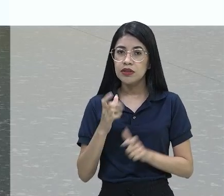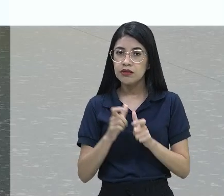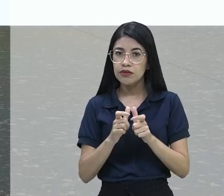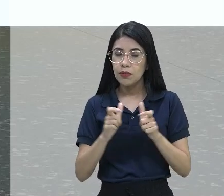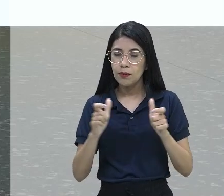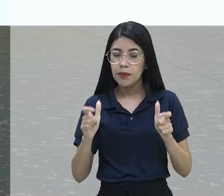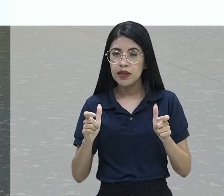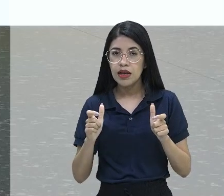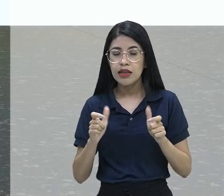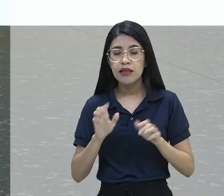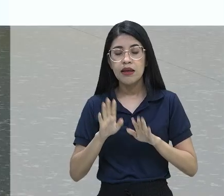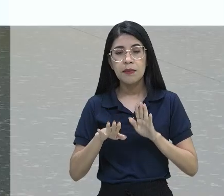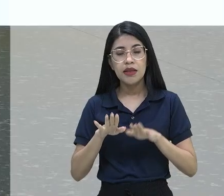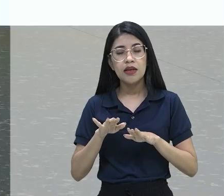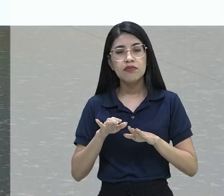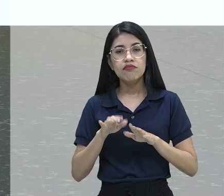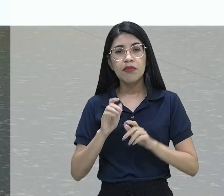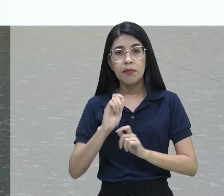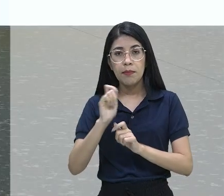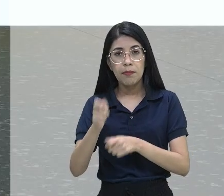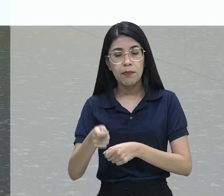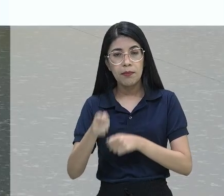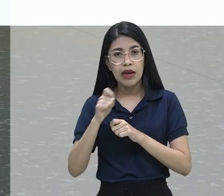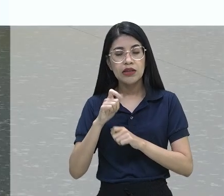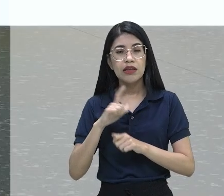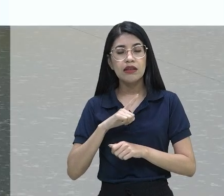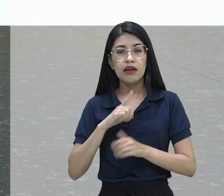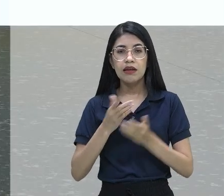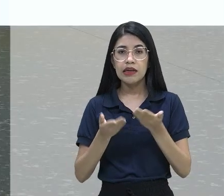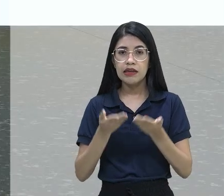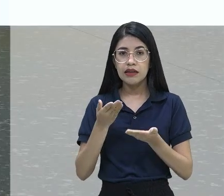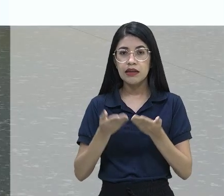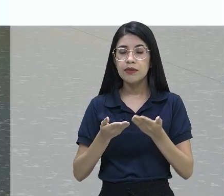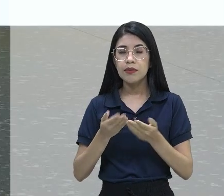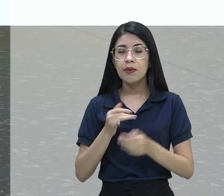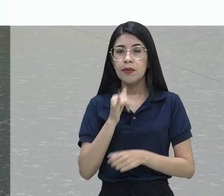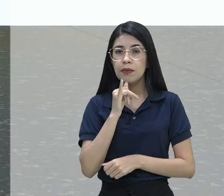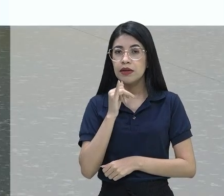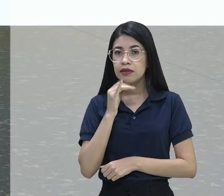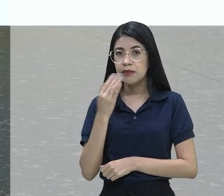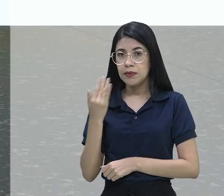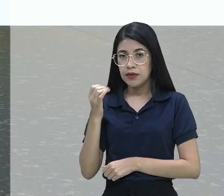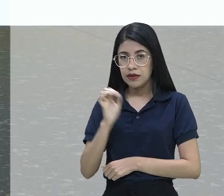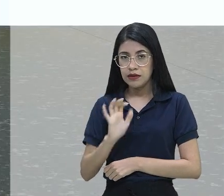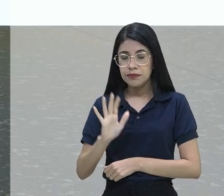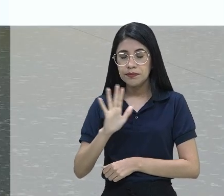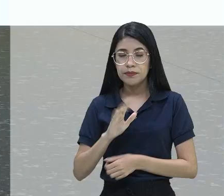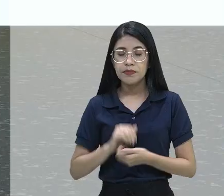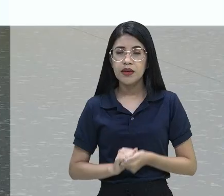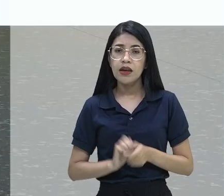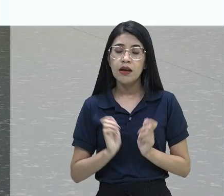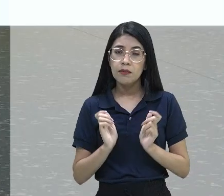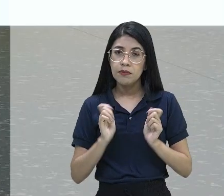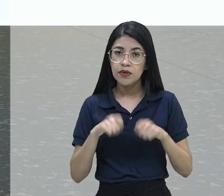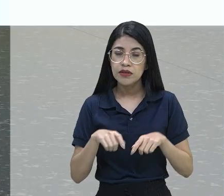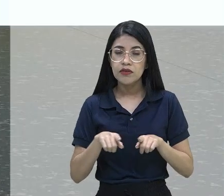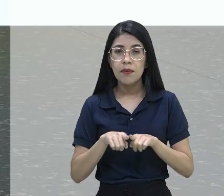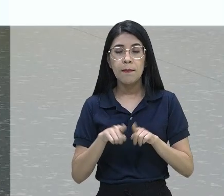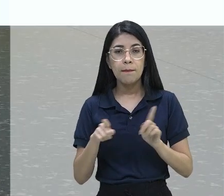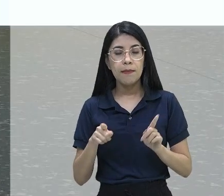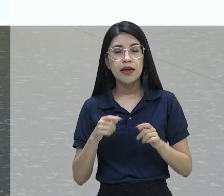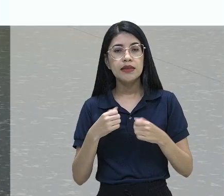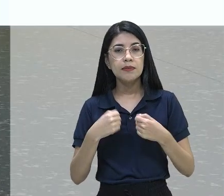pesca ser linear, como nós temos aqui do lado no nosso gráfico? Pode, até pode, né? Mas precisa